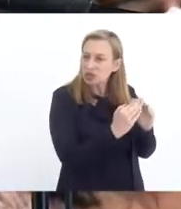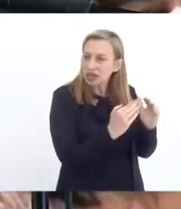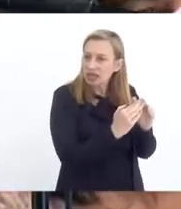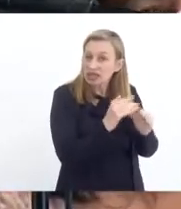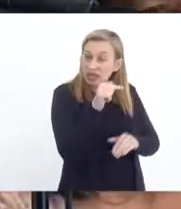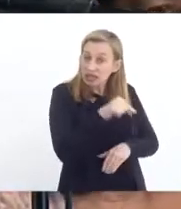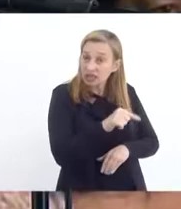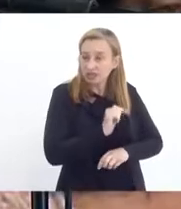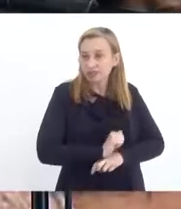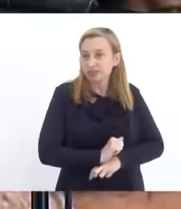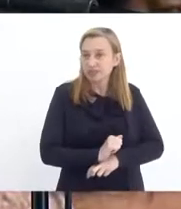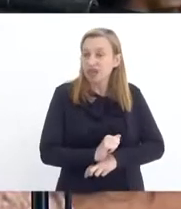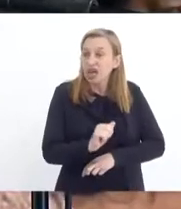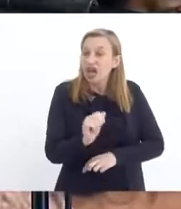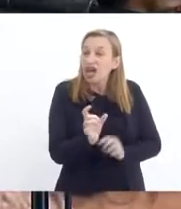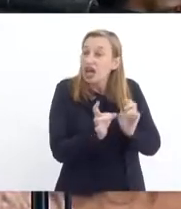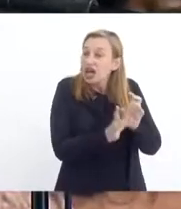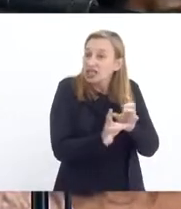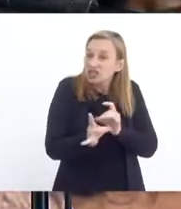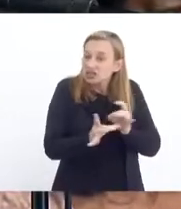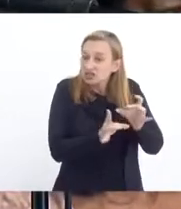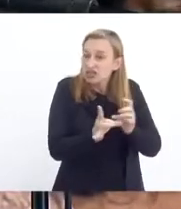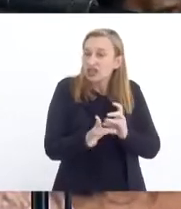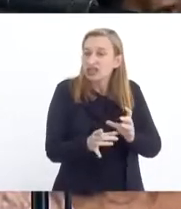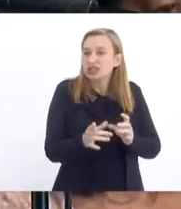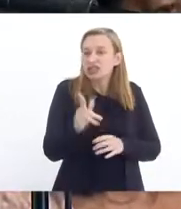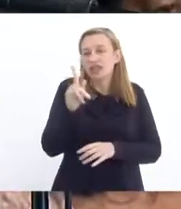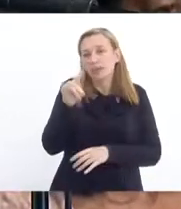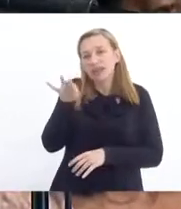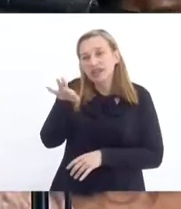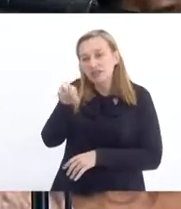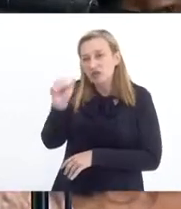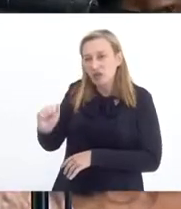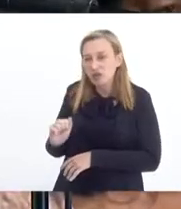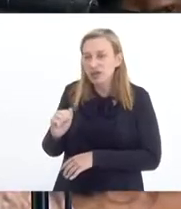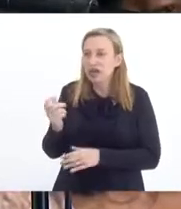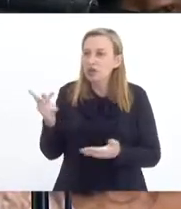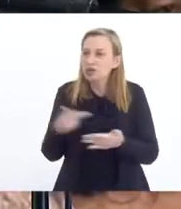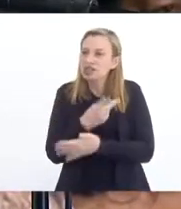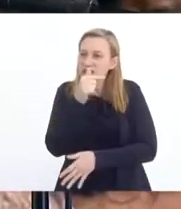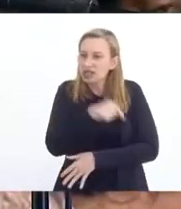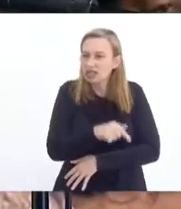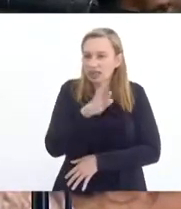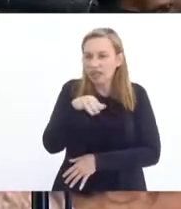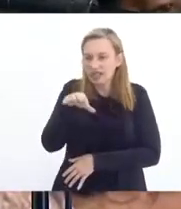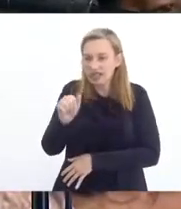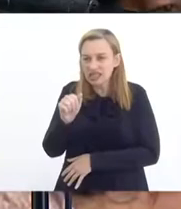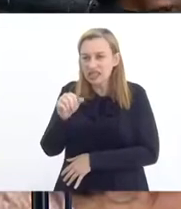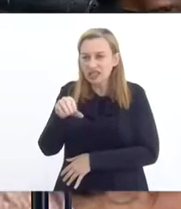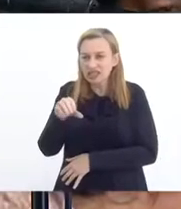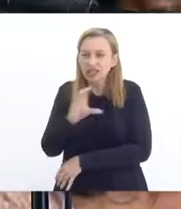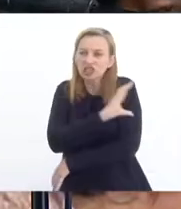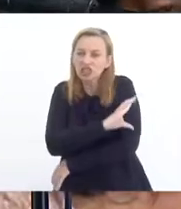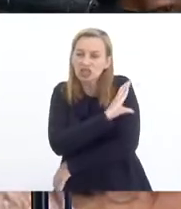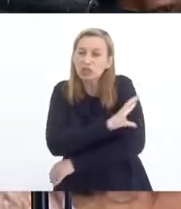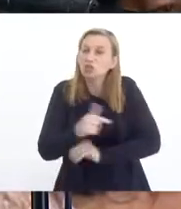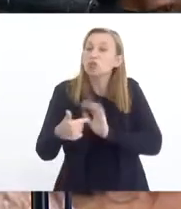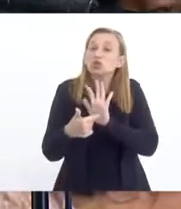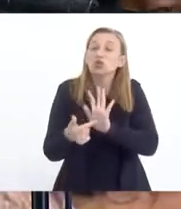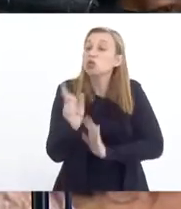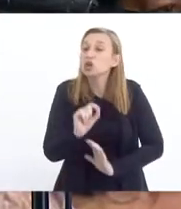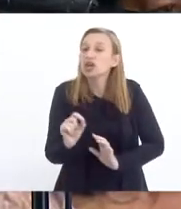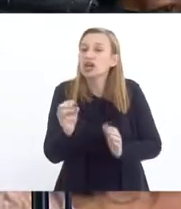região. As privatizações das plataformas que aconteceram aqui no, na nossa bacia de Campos, elas mostraram